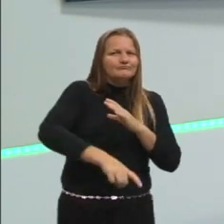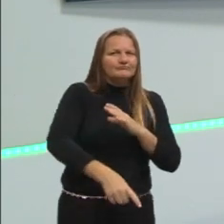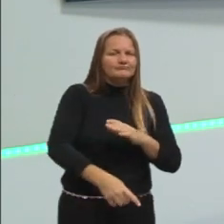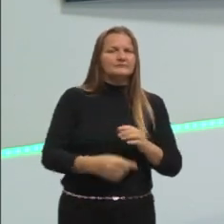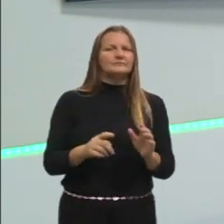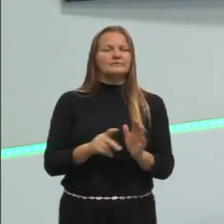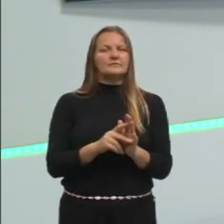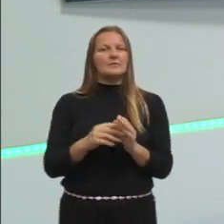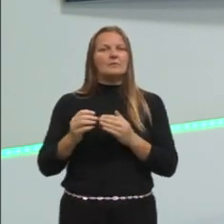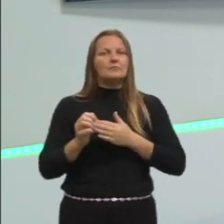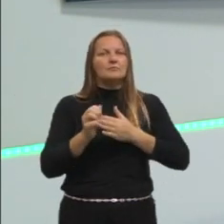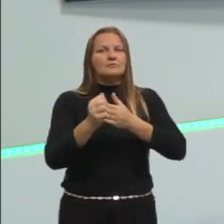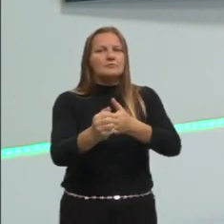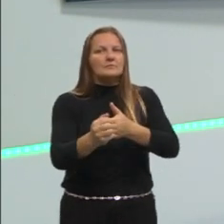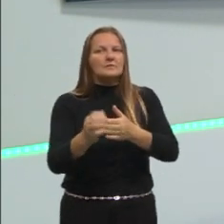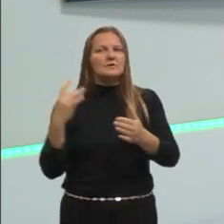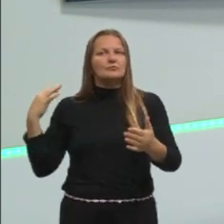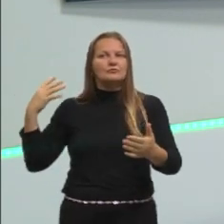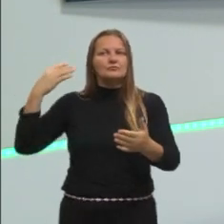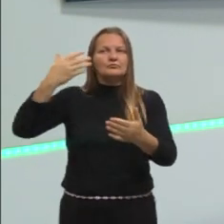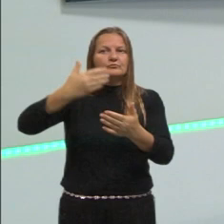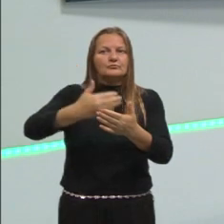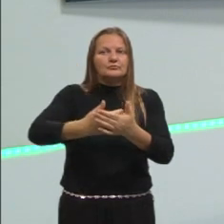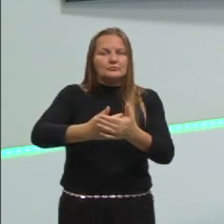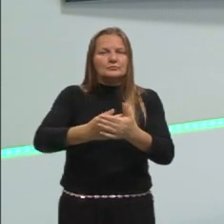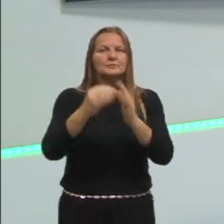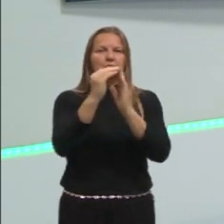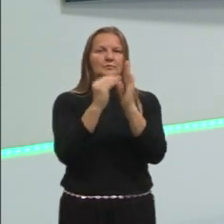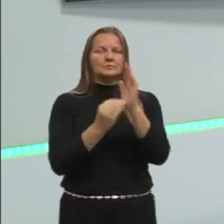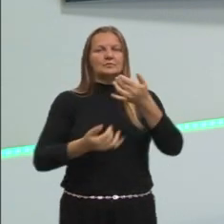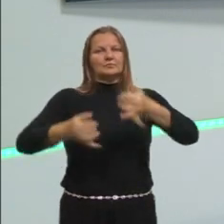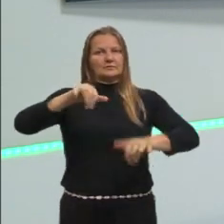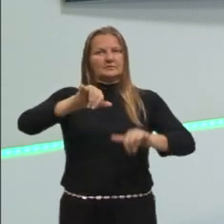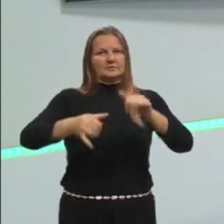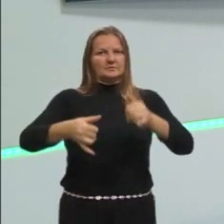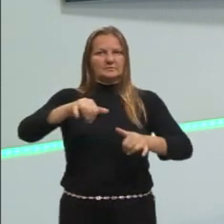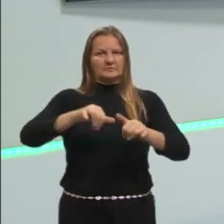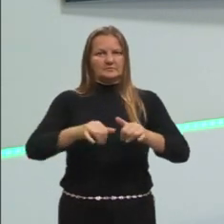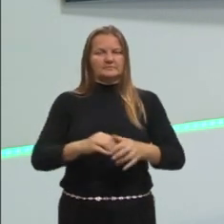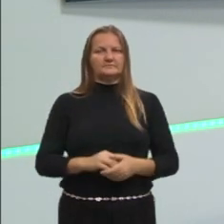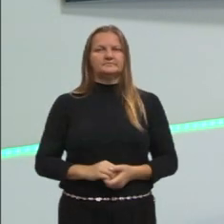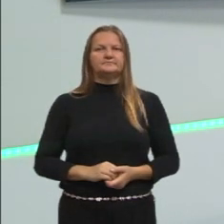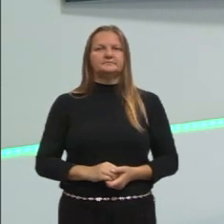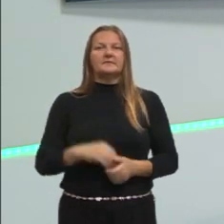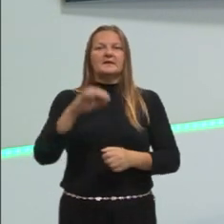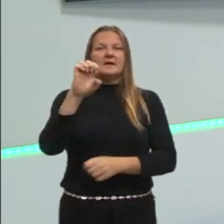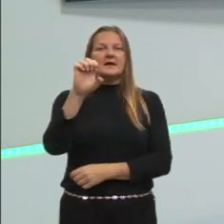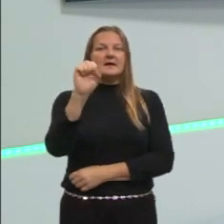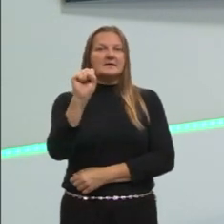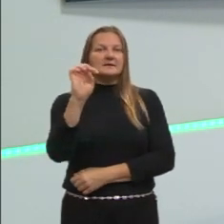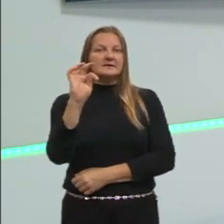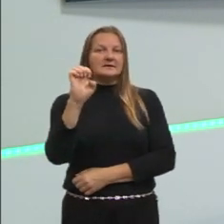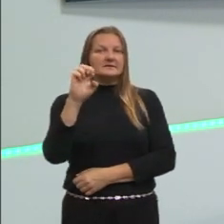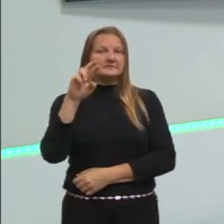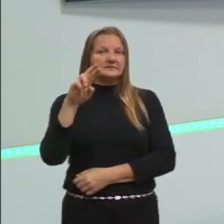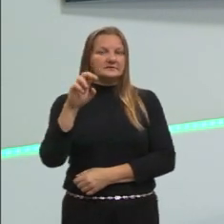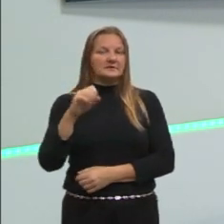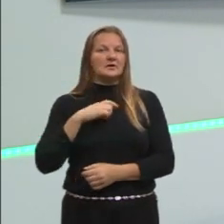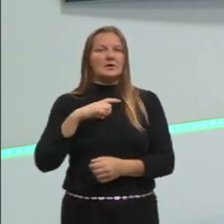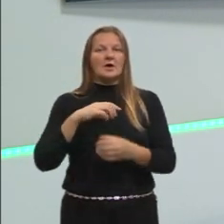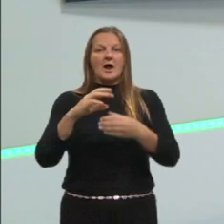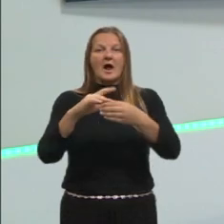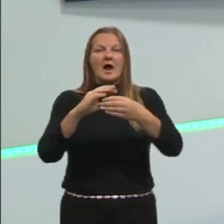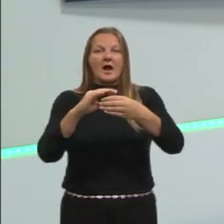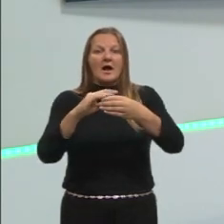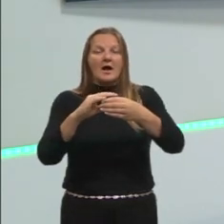para conseguir entender todo o desenvolvimento dos conteúdos de química então o éter a gente sabe que a gordura ela é insolúvel em